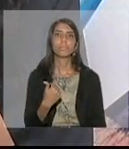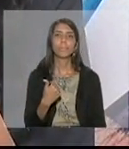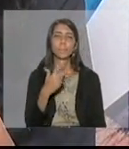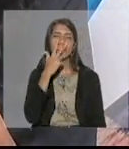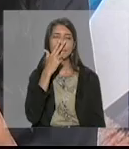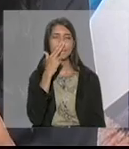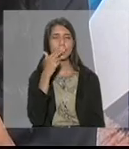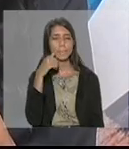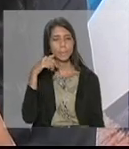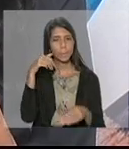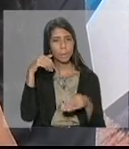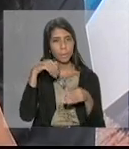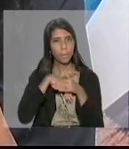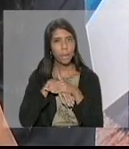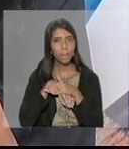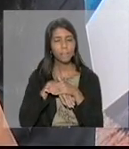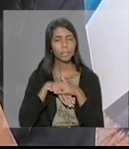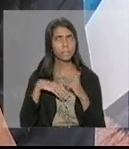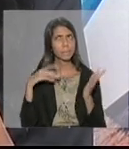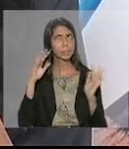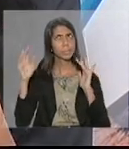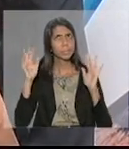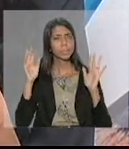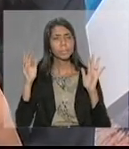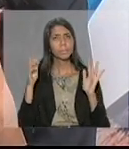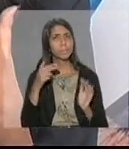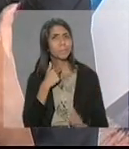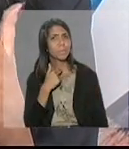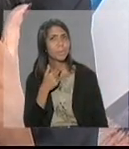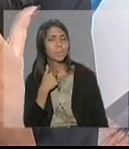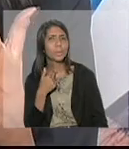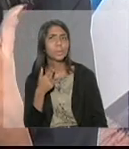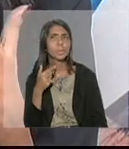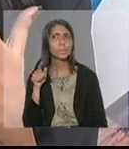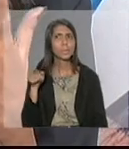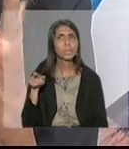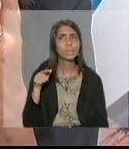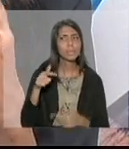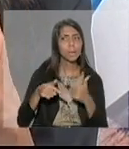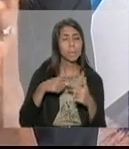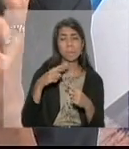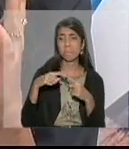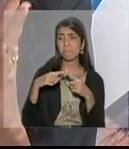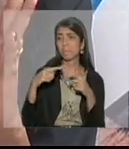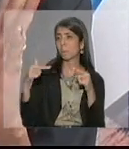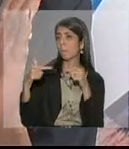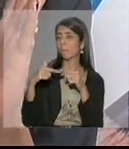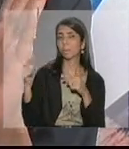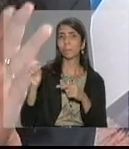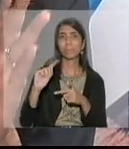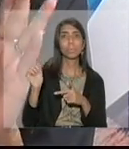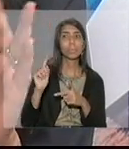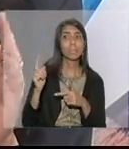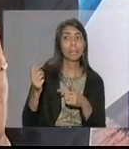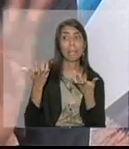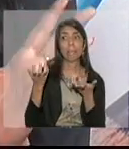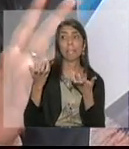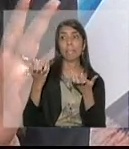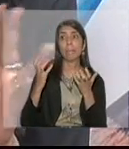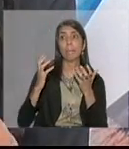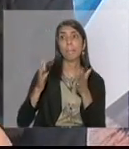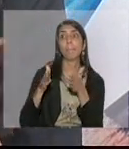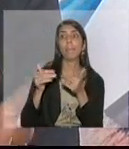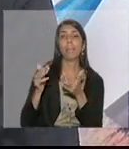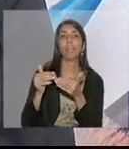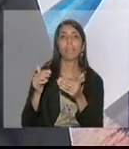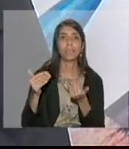vontade guardadinha, né? E ao mesmo tempo essa coisa, poxa, eu não posso ser aquilo porque eu não me enquadro no que eles